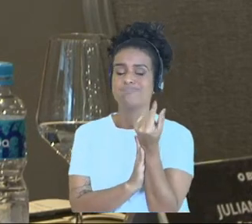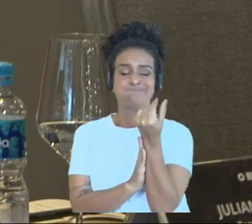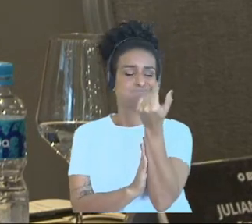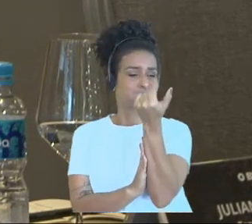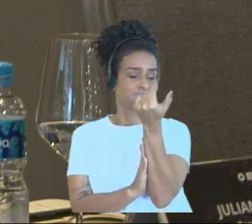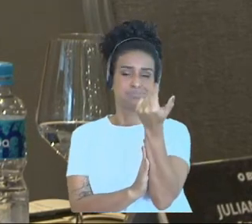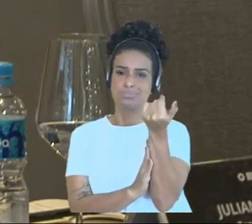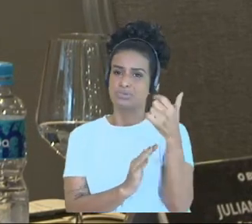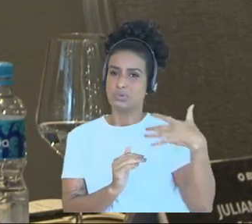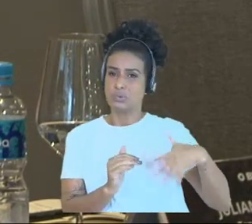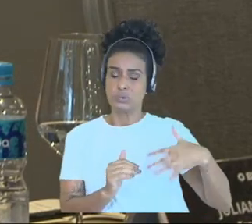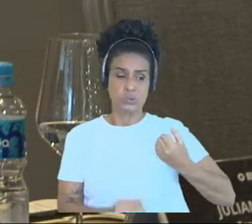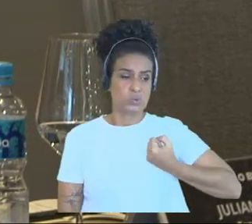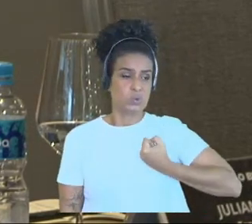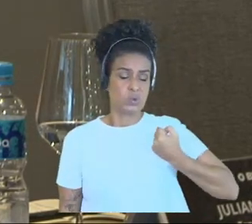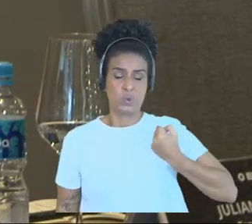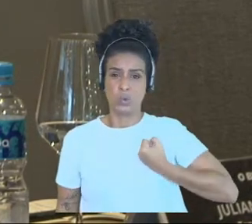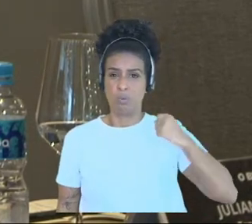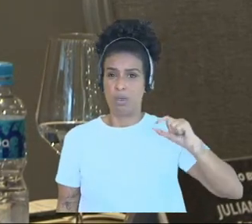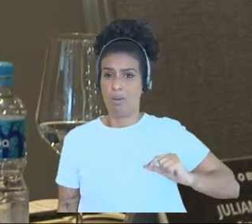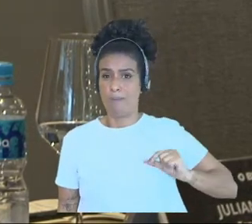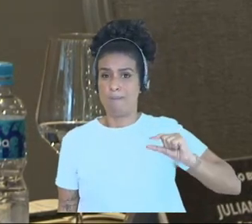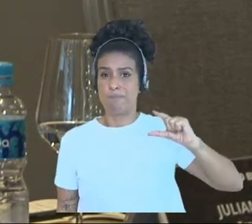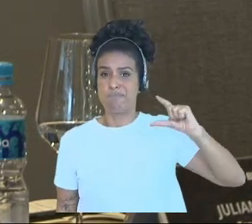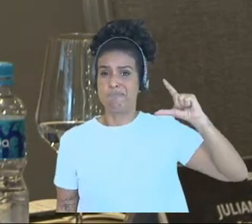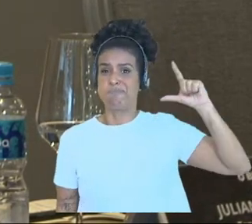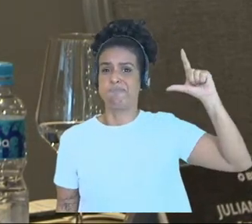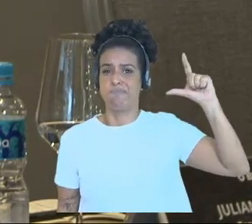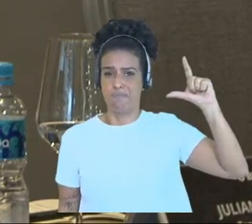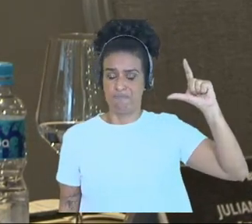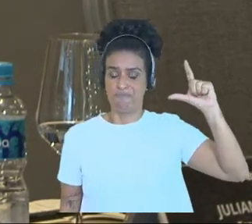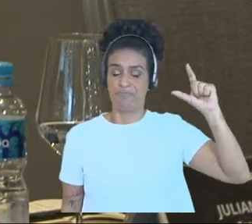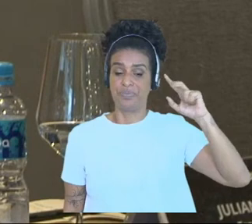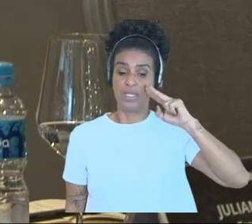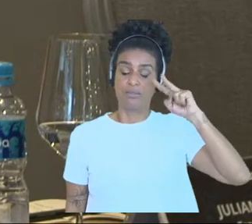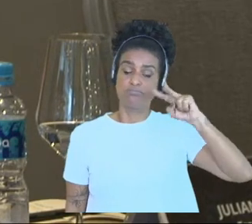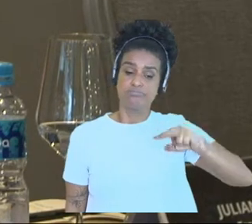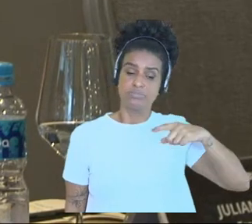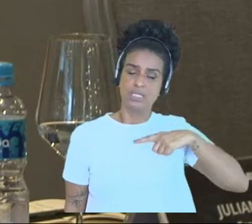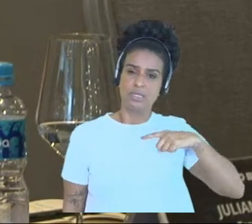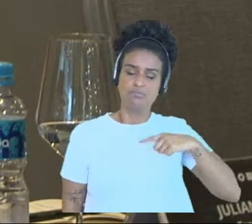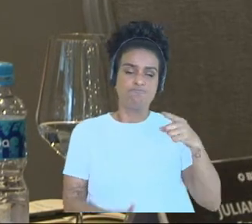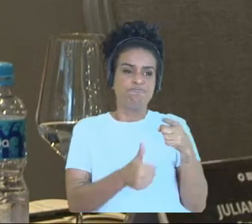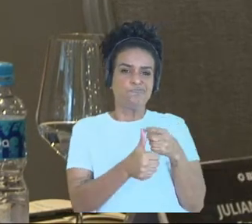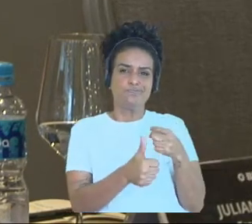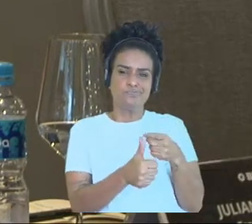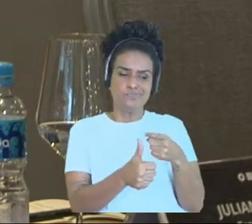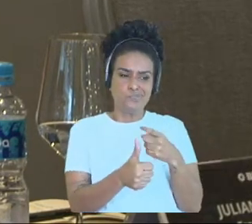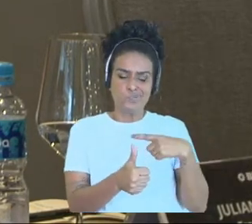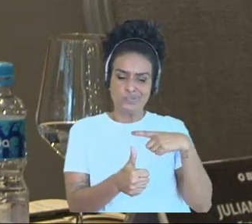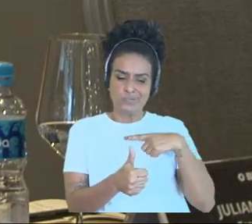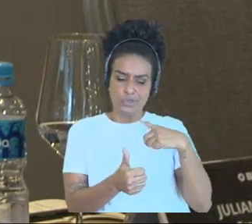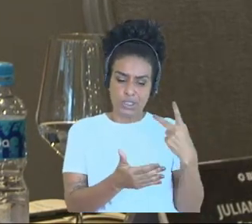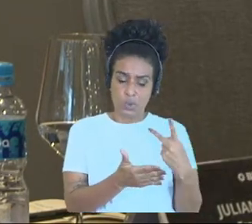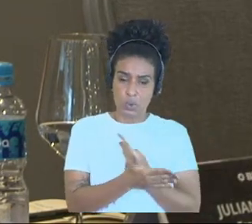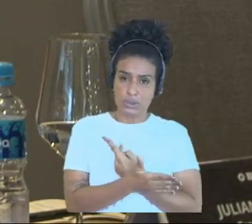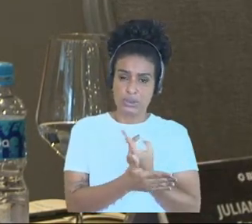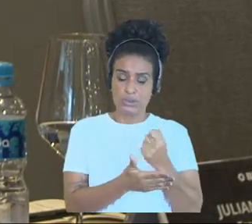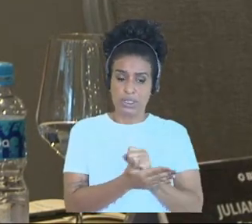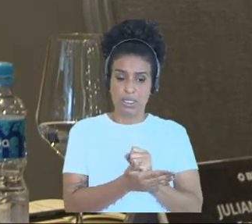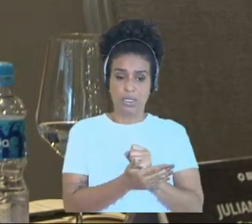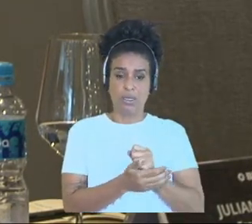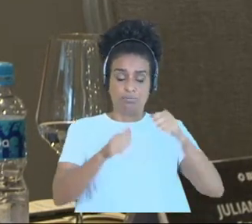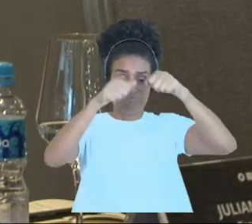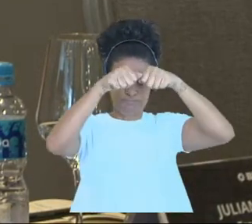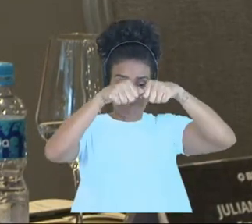números, em termos nominais, trazendo esses números lá para cima. A gente teve, primeiro, um efeito muito grande sobre as cadeias globais